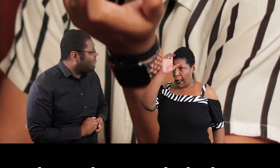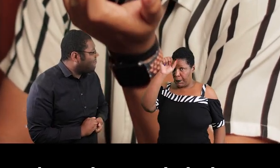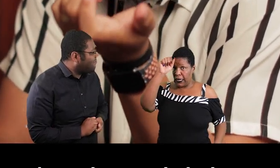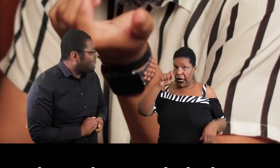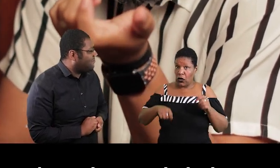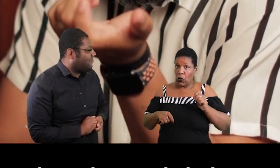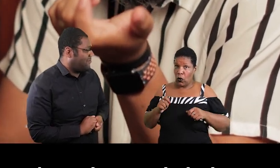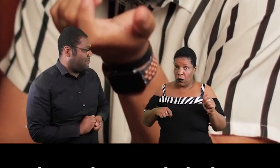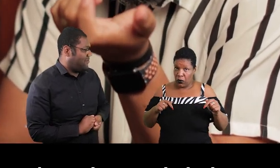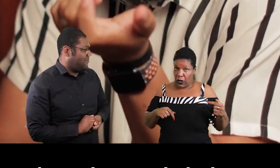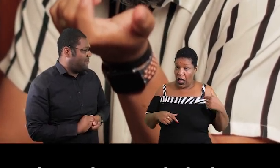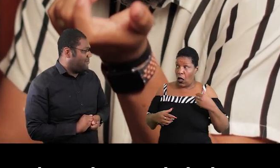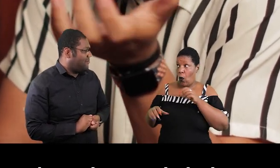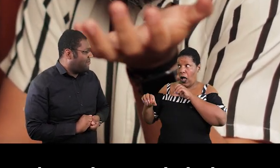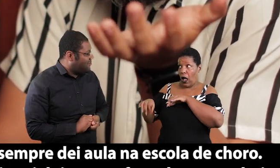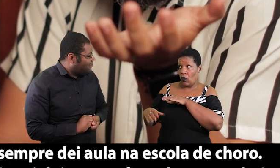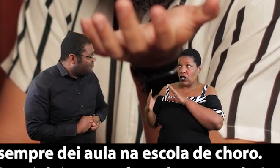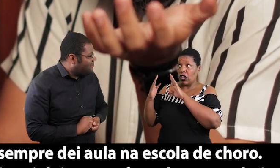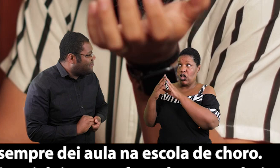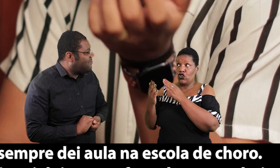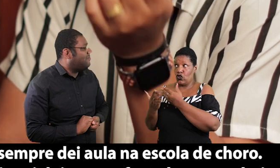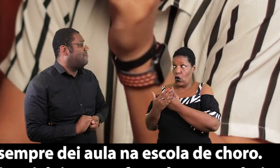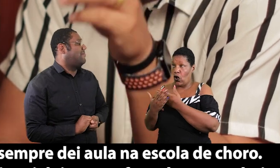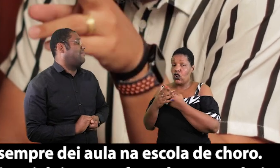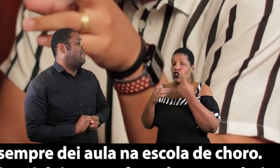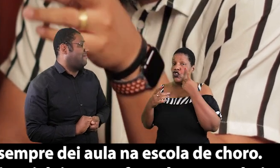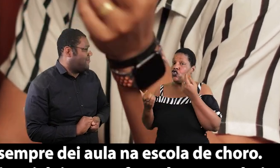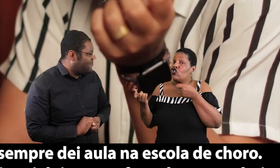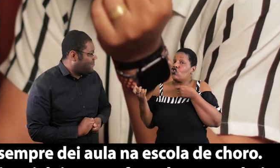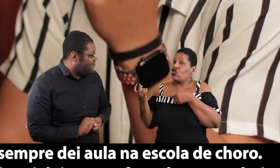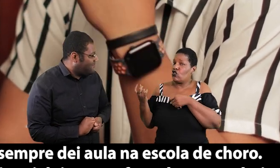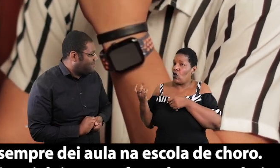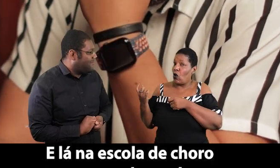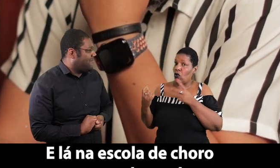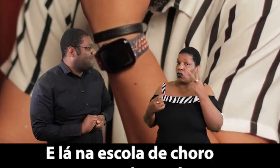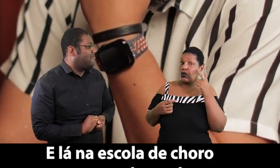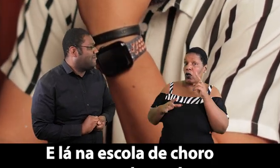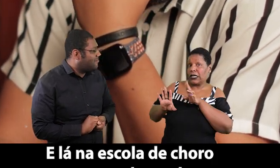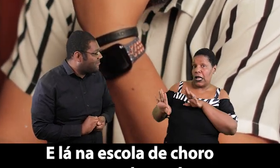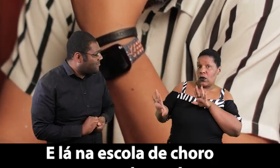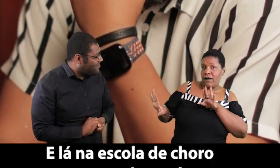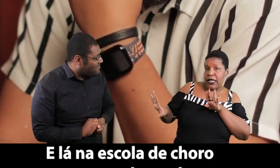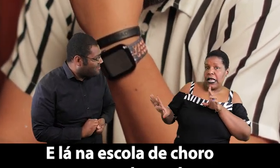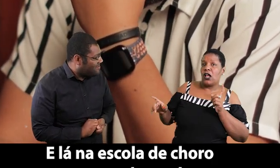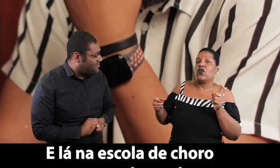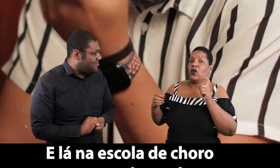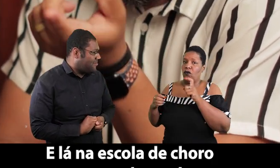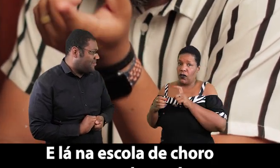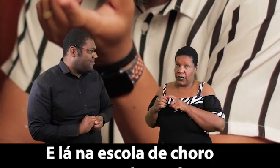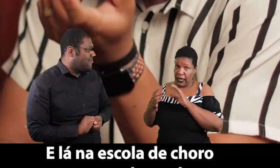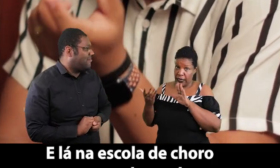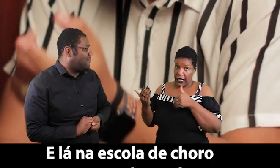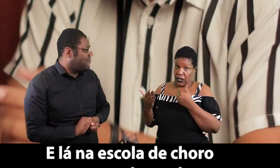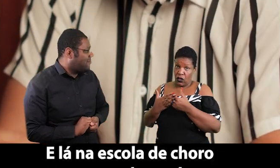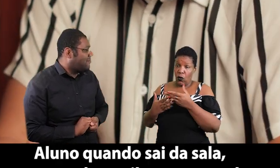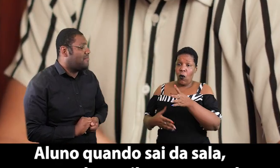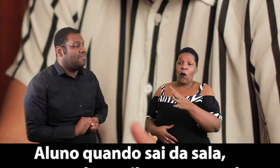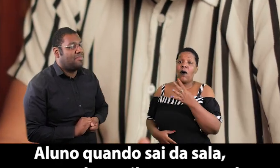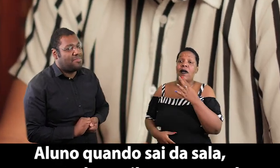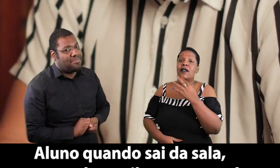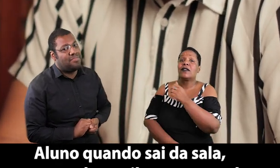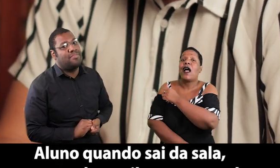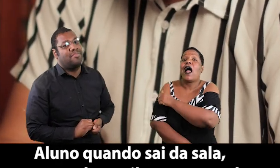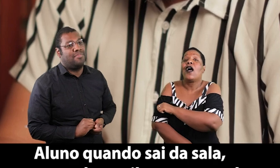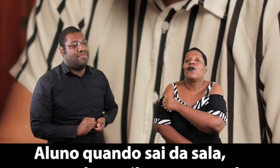Eu dava aula na escola de choro. Sempre dei aula na escola de choro. Fiquei 2 anos afastado, mas voltei. Aí lá na escola de choro, a gente conhece aluno. Aluno, quando sai